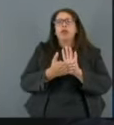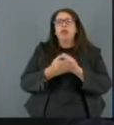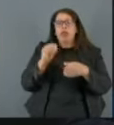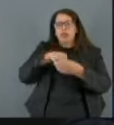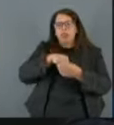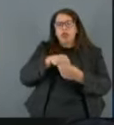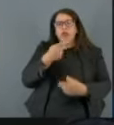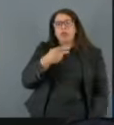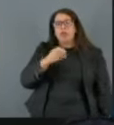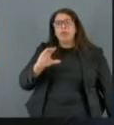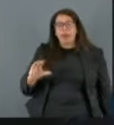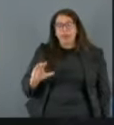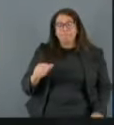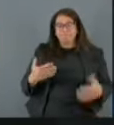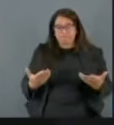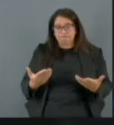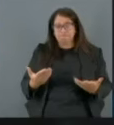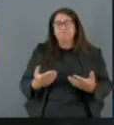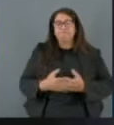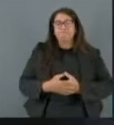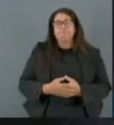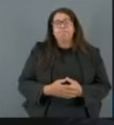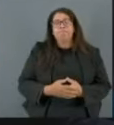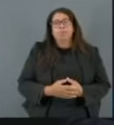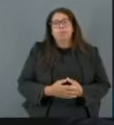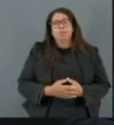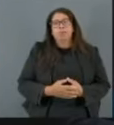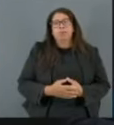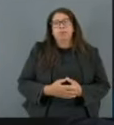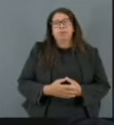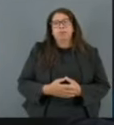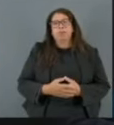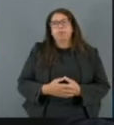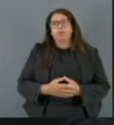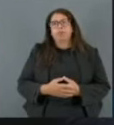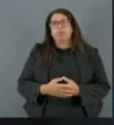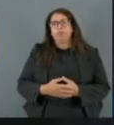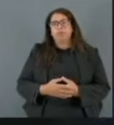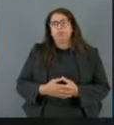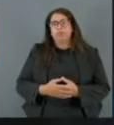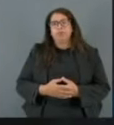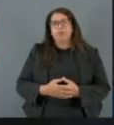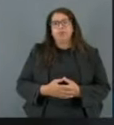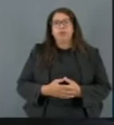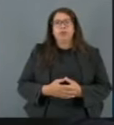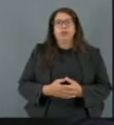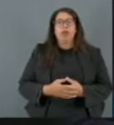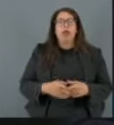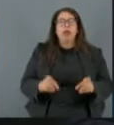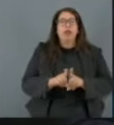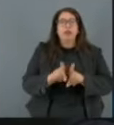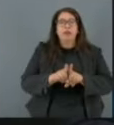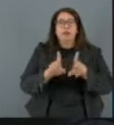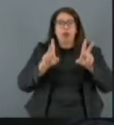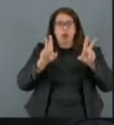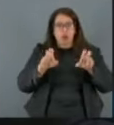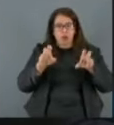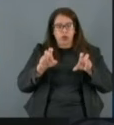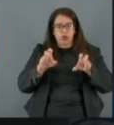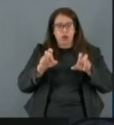PEC. Em relação à questão também de integração, o Congresso